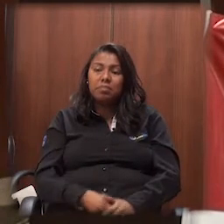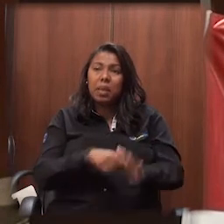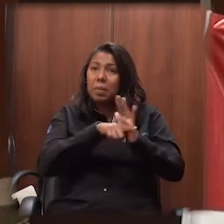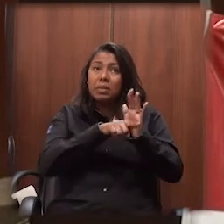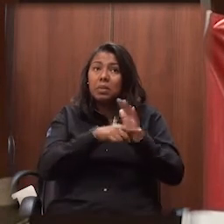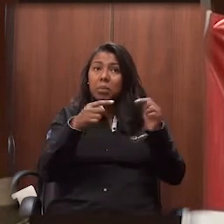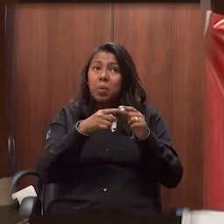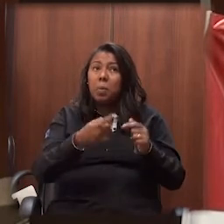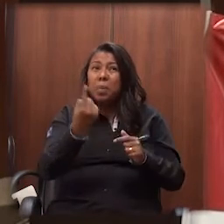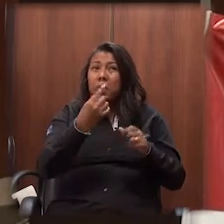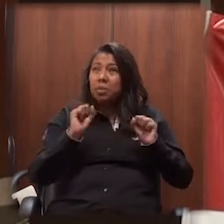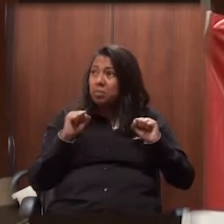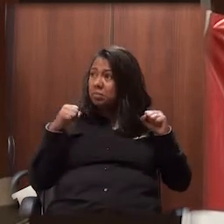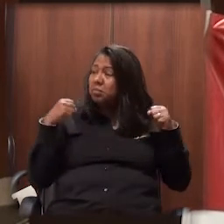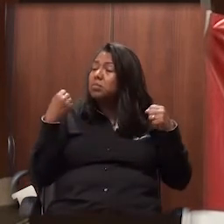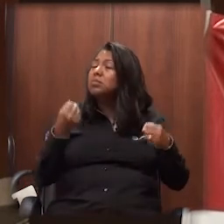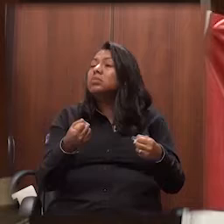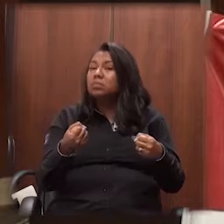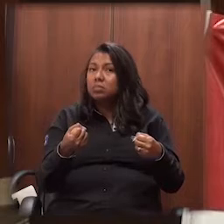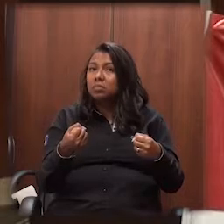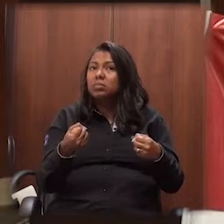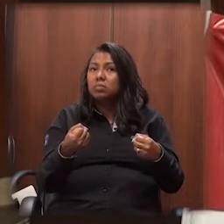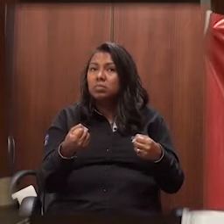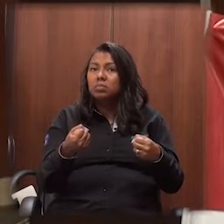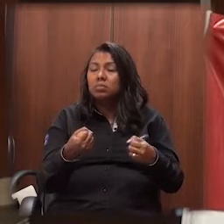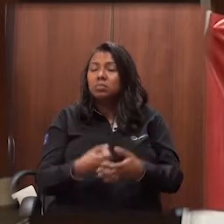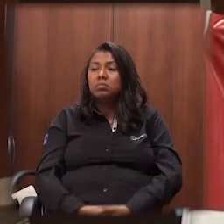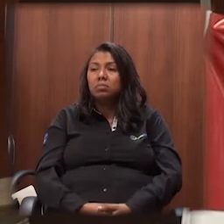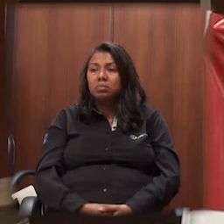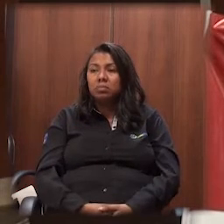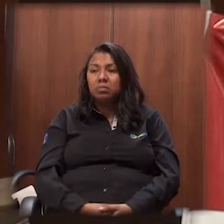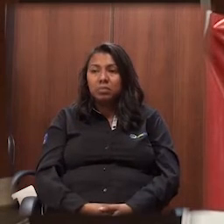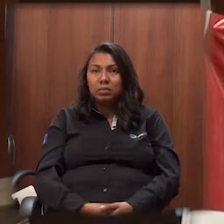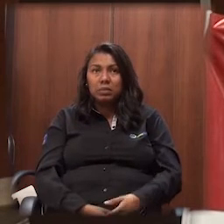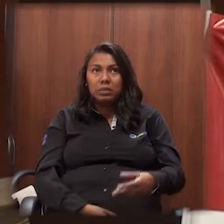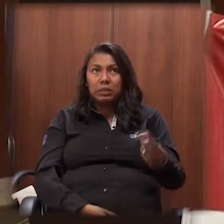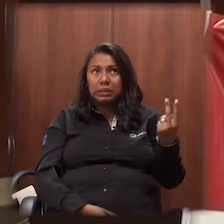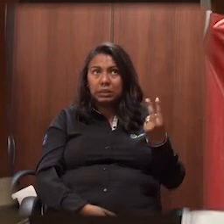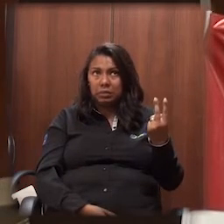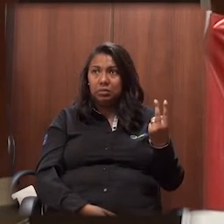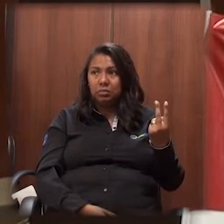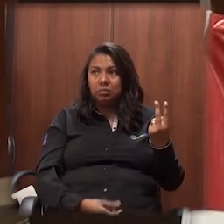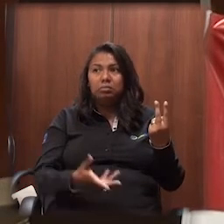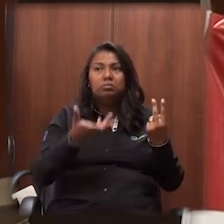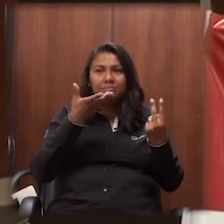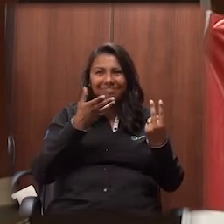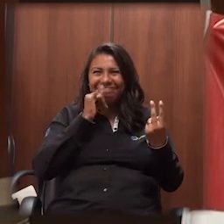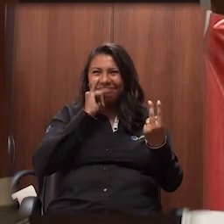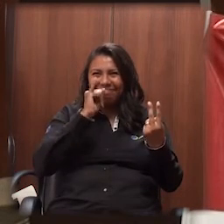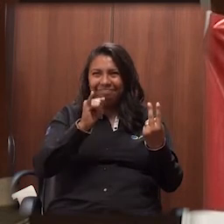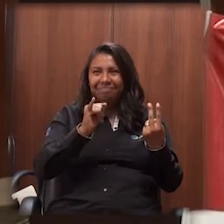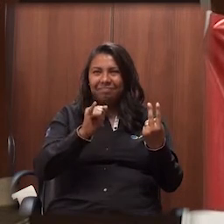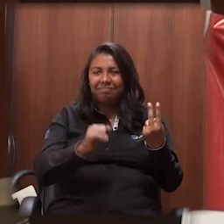né, brilhantemente pelas professoras. Um segundo ponto que eu queria chamar a